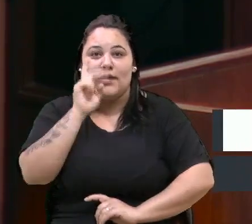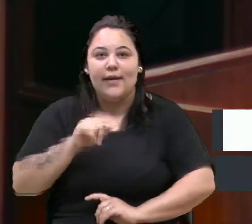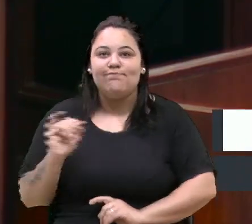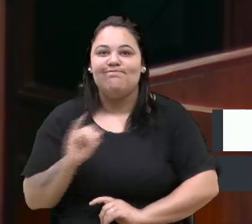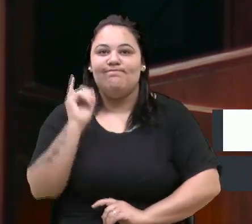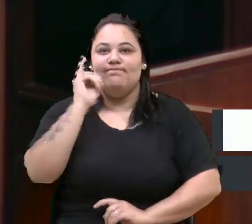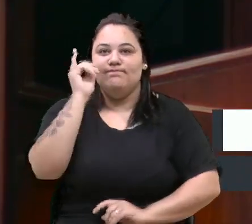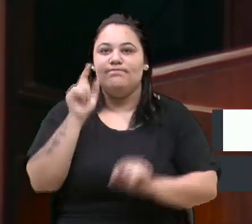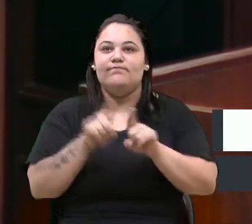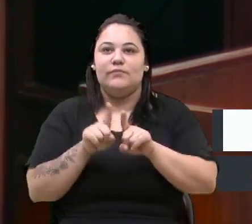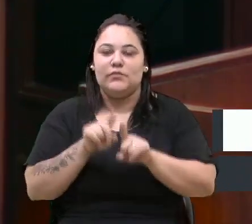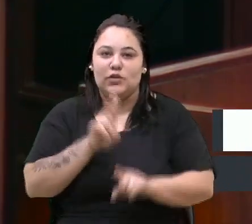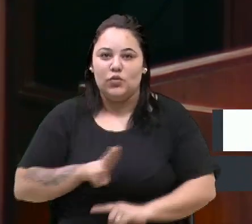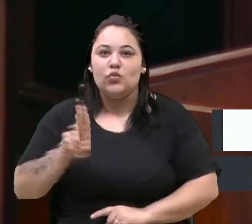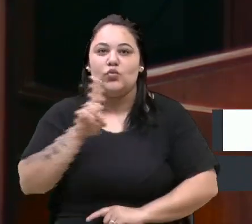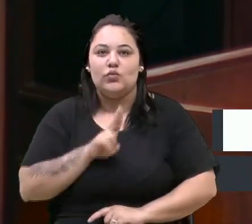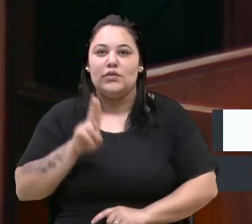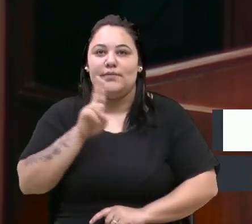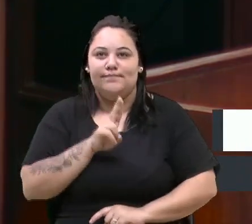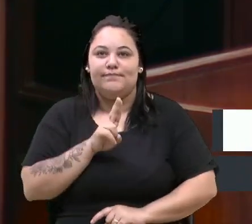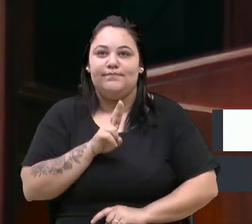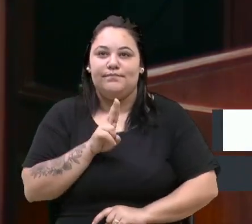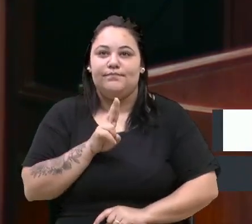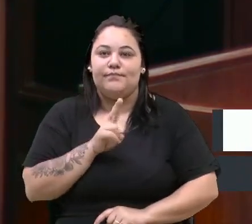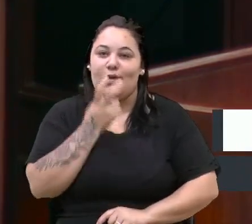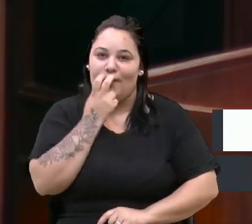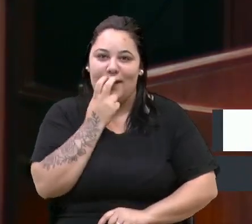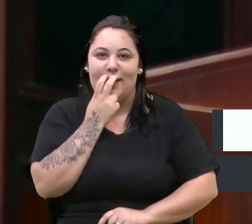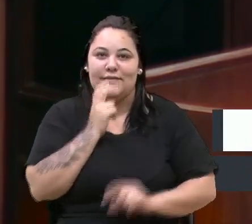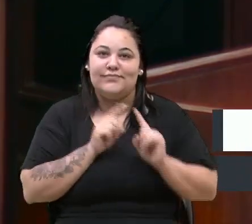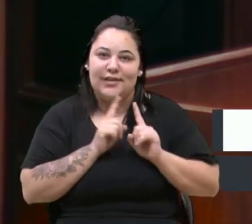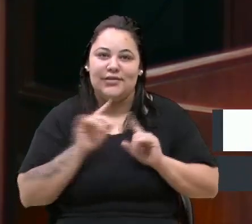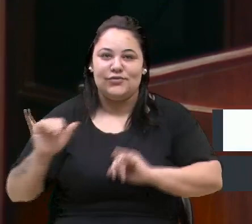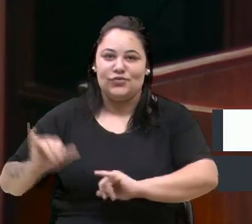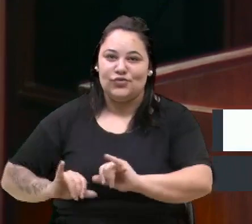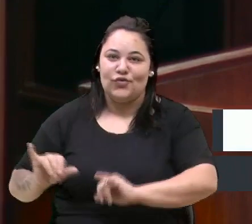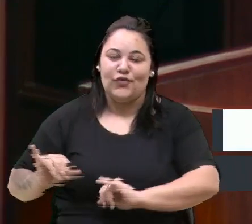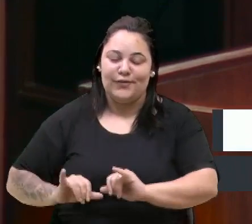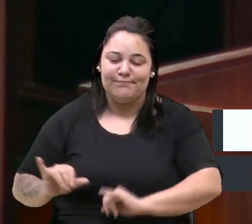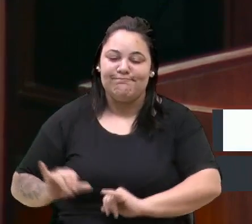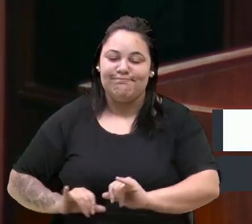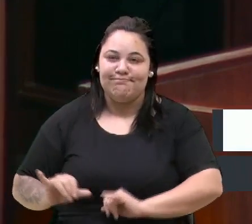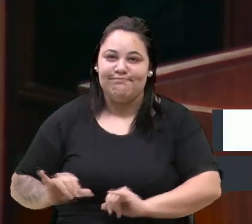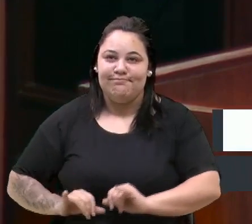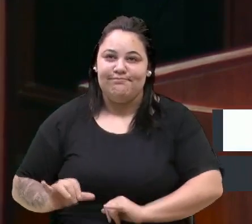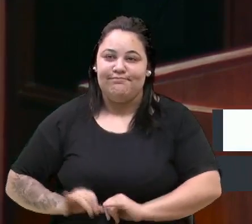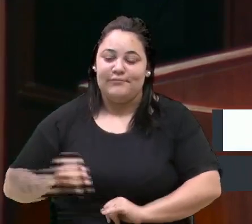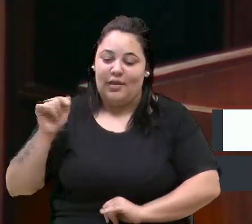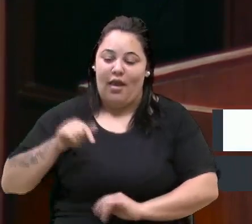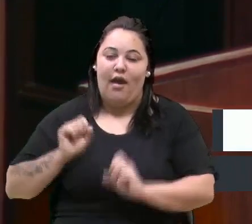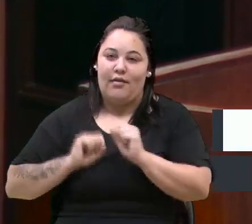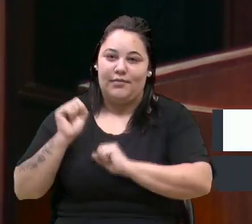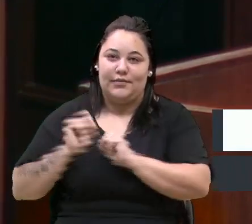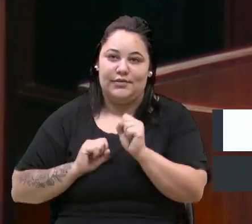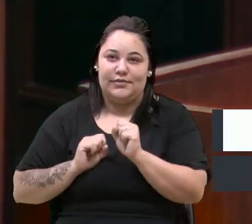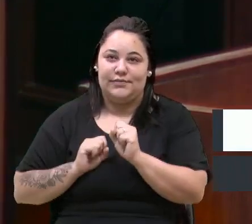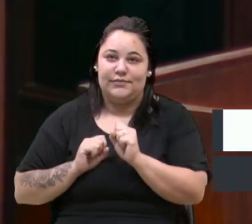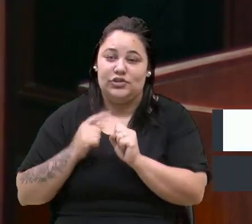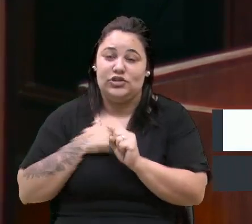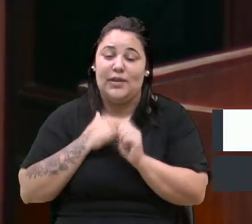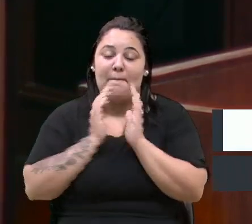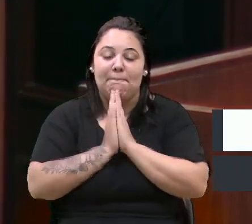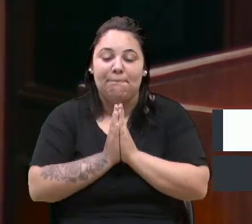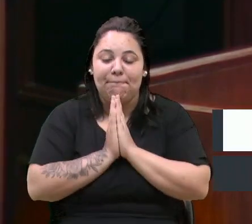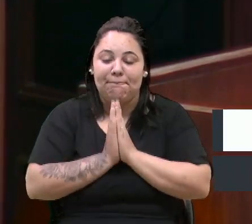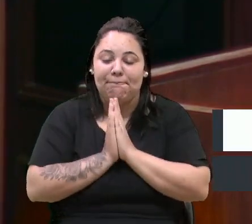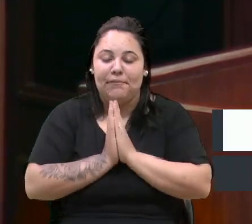importante usar mesmo esse gás, mas estamos sofrendo esse impasse aí da Sulgás, estamos implorando,